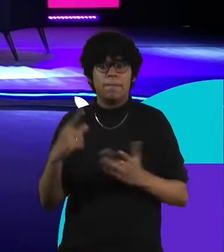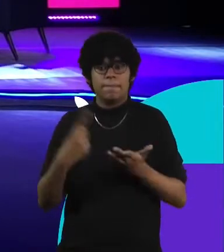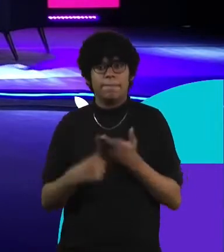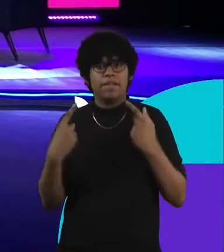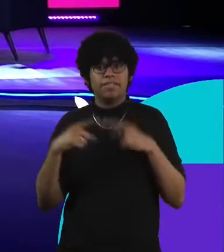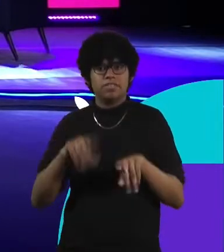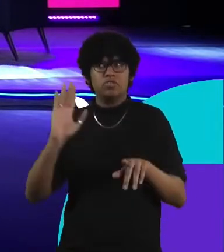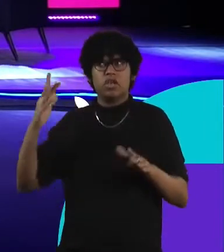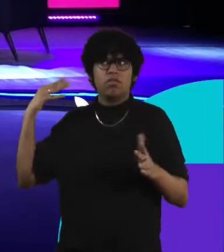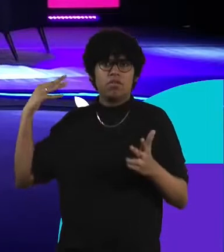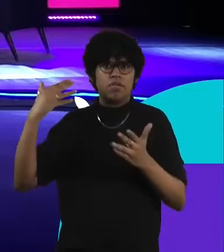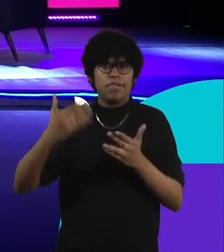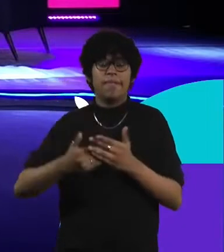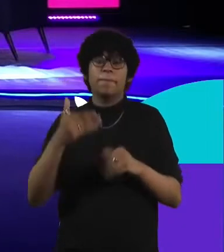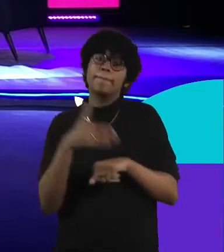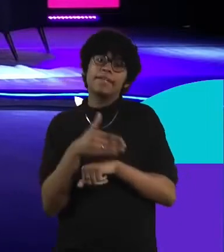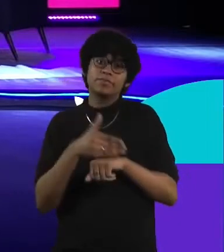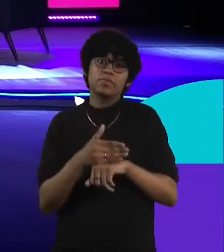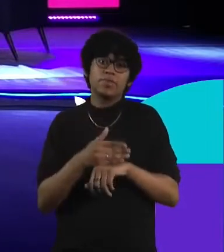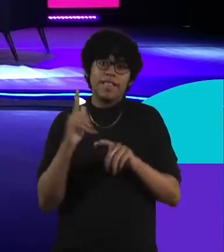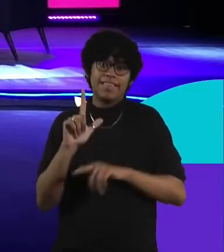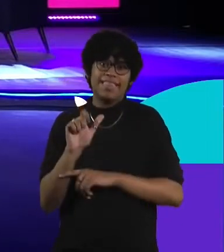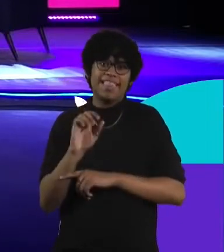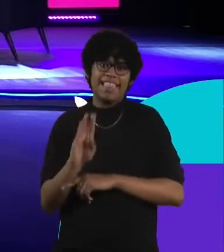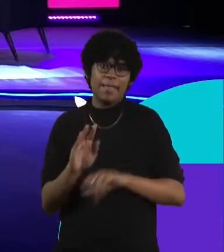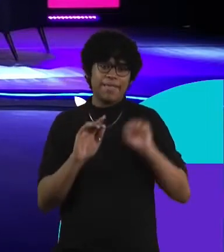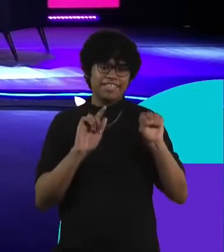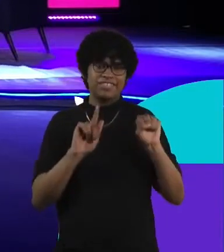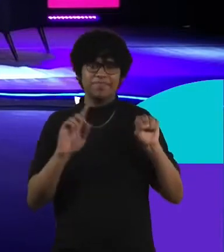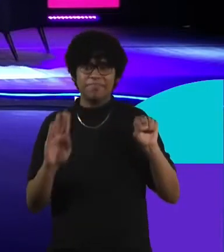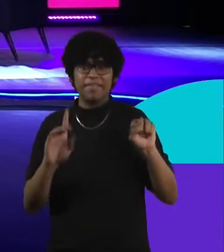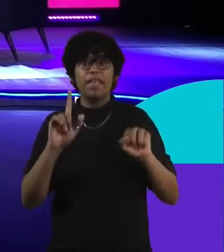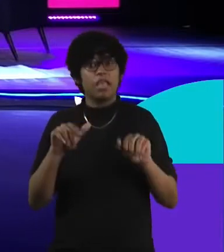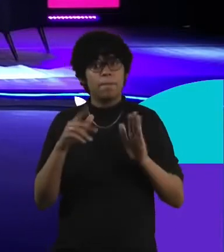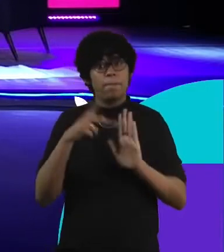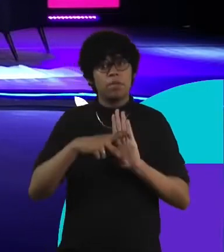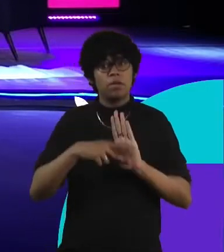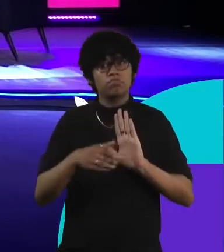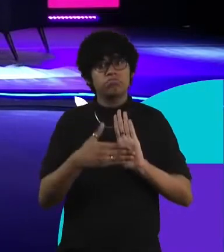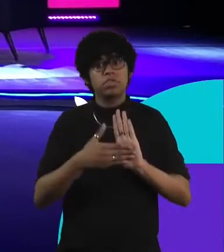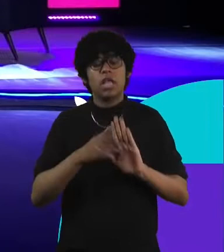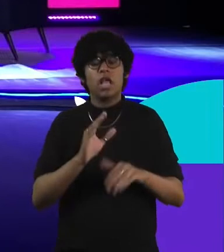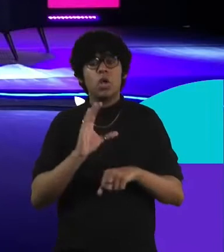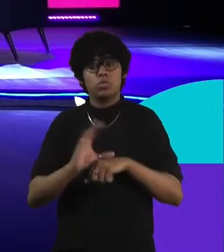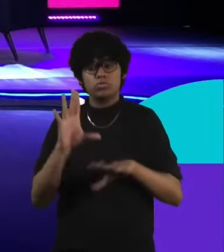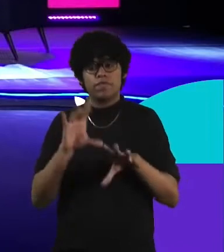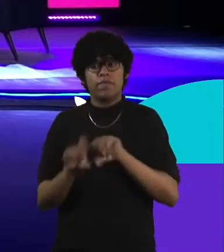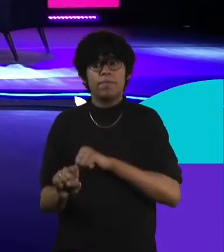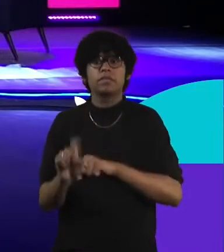né? E esse ano participaram do Laboratório SGB, que é um programa, né, uma formação que o SGB tem para